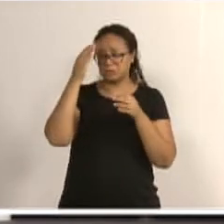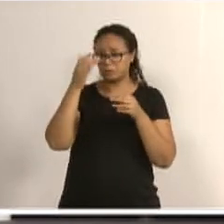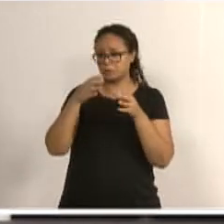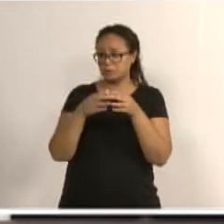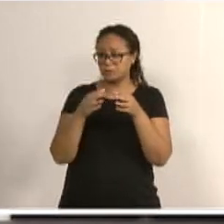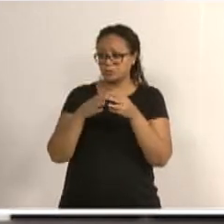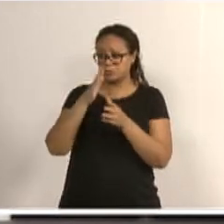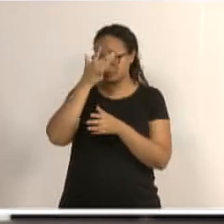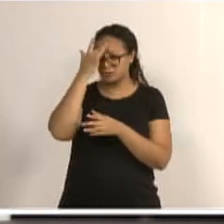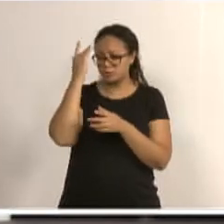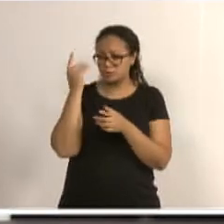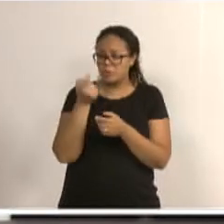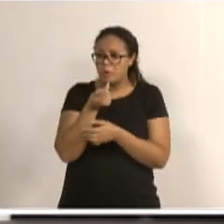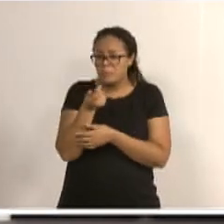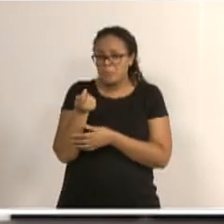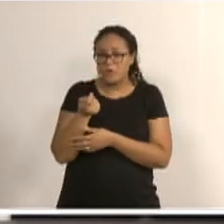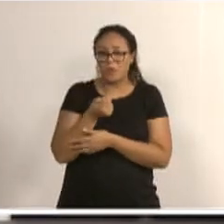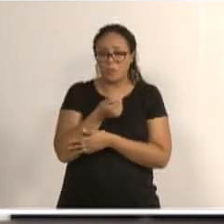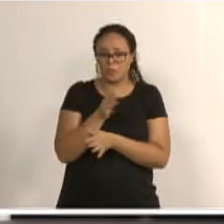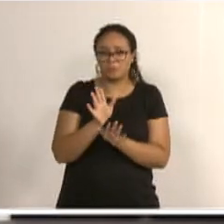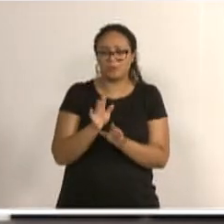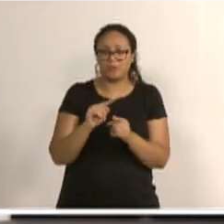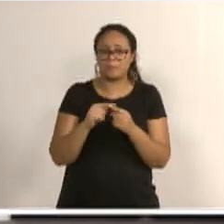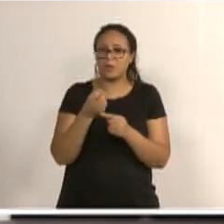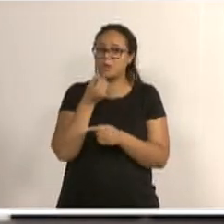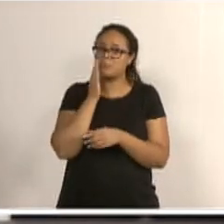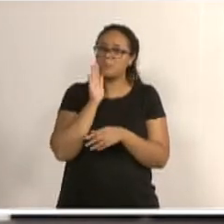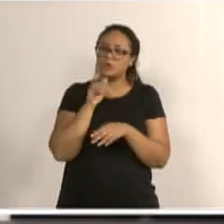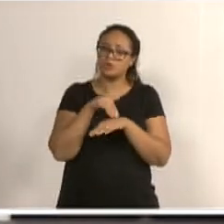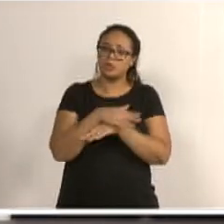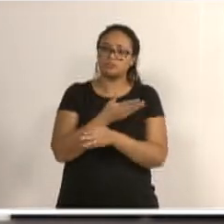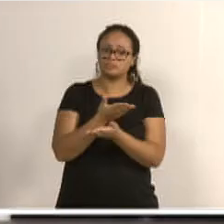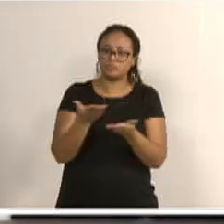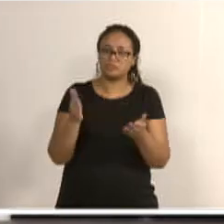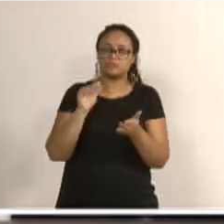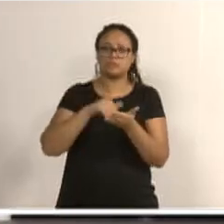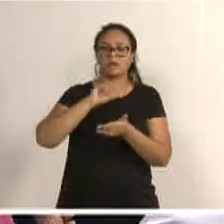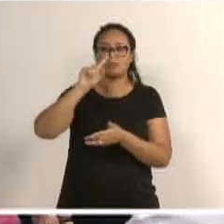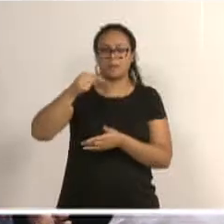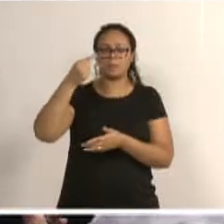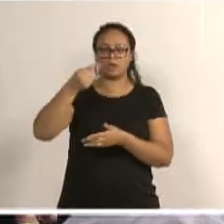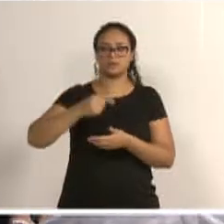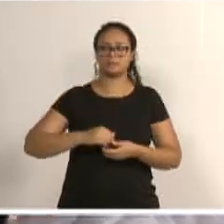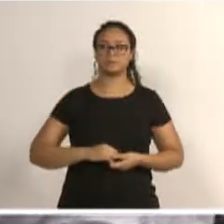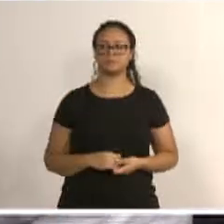perto de todo esse pessoal que podia estar aqui. Uma boa noite a todos e até a próxima.